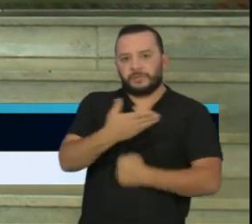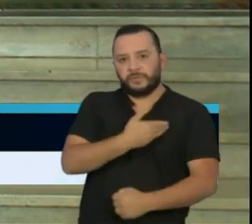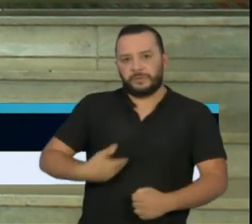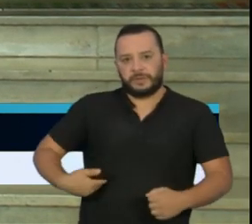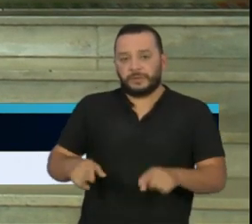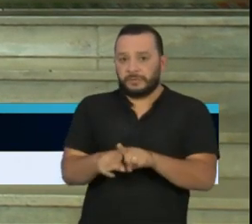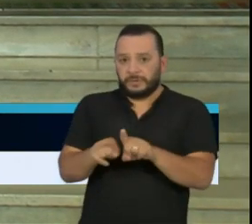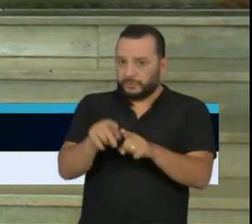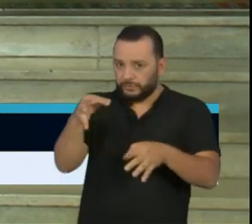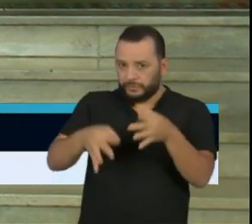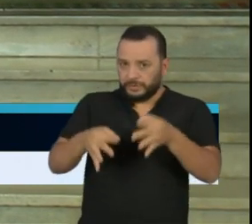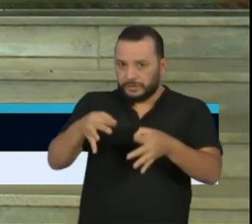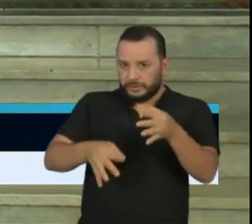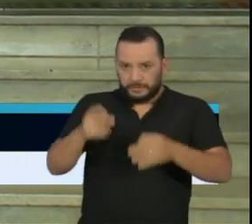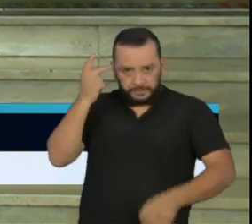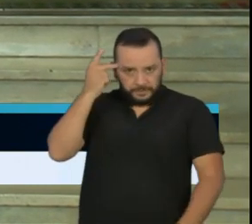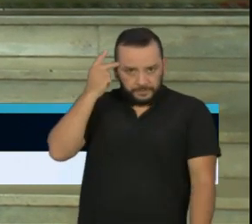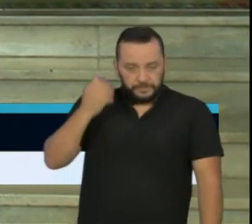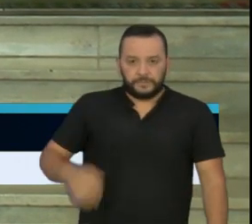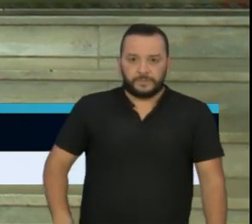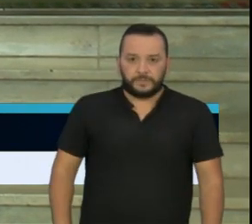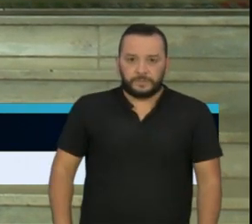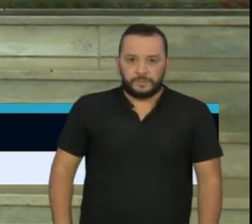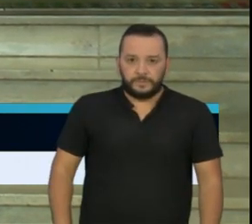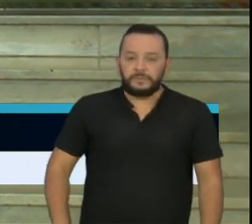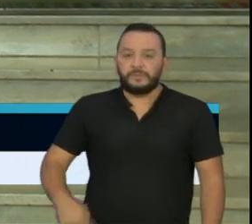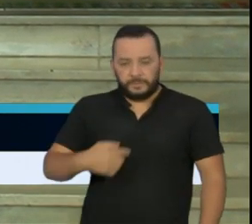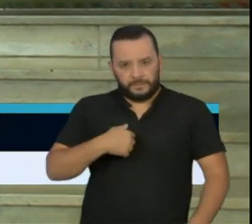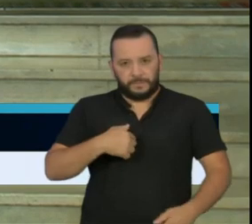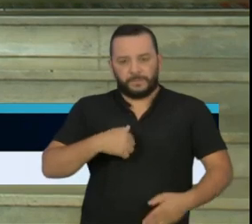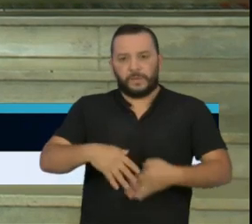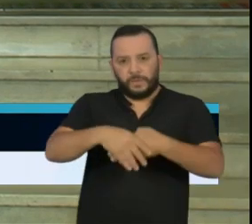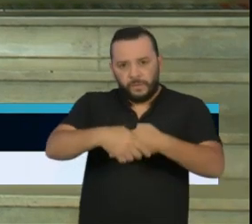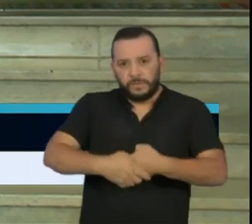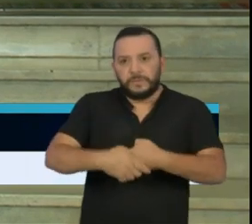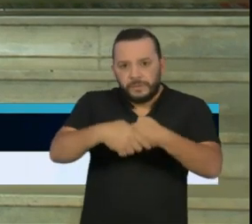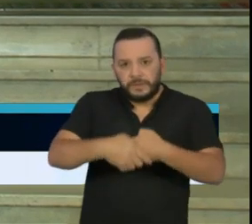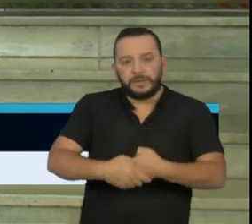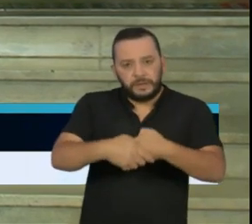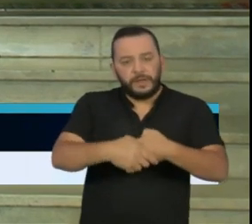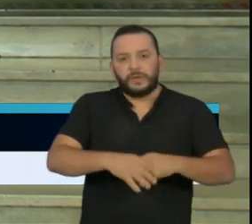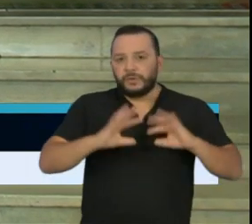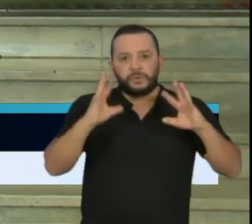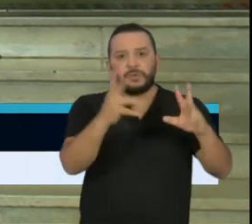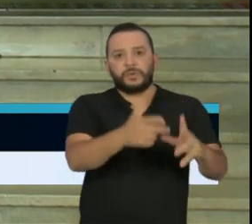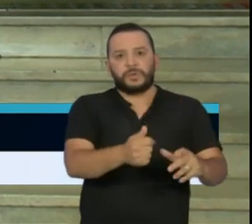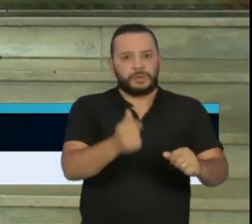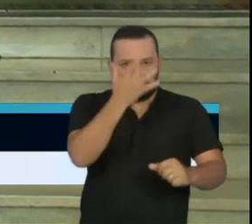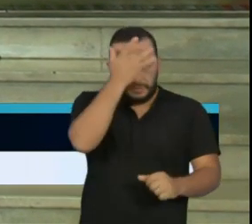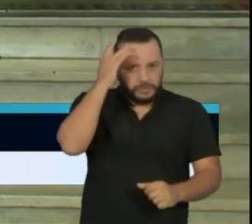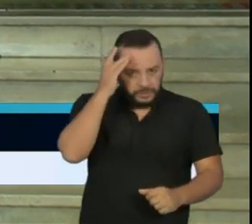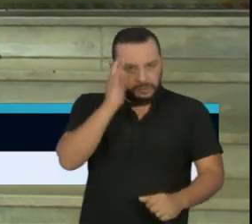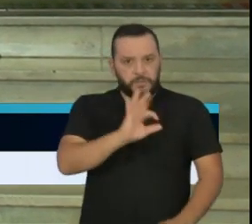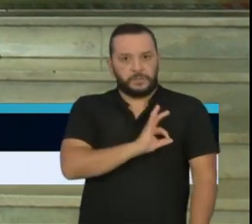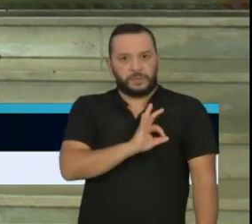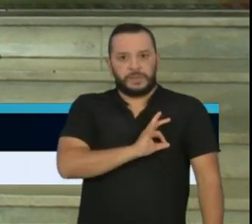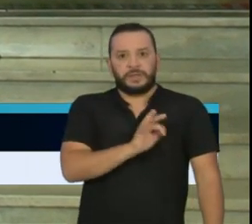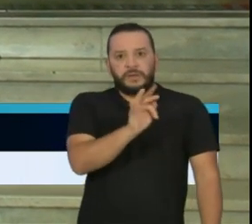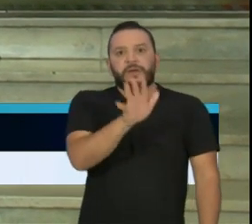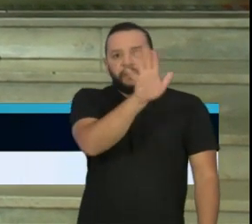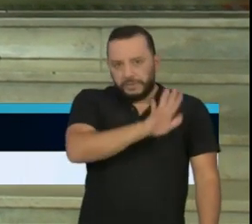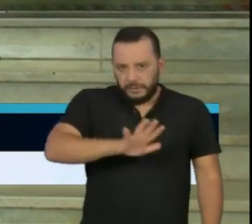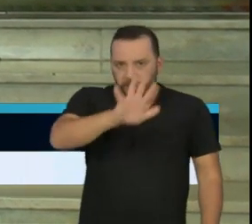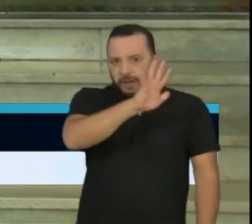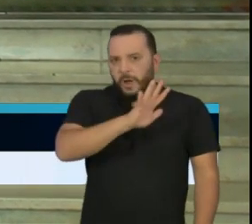Paulo. Quero também cumprimentar toda a direção da Polícia Federal pelo mesmo bom